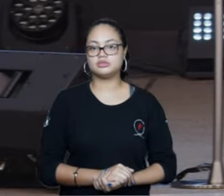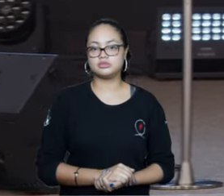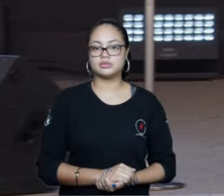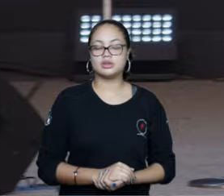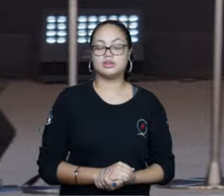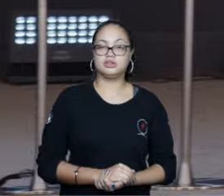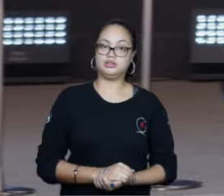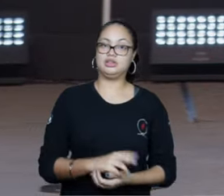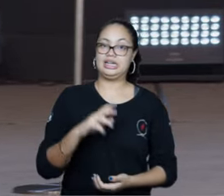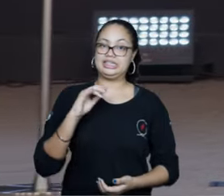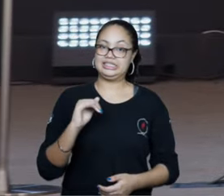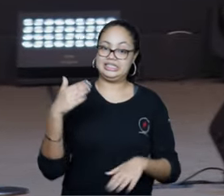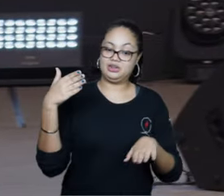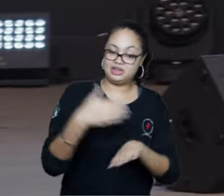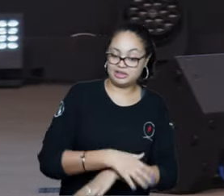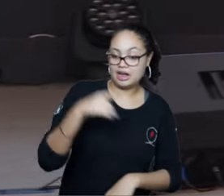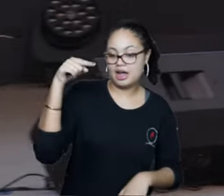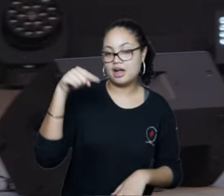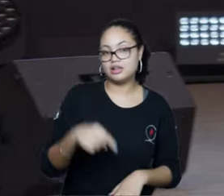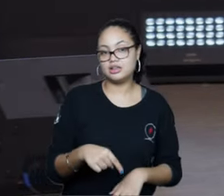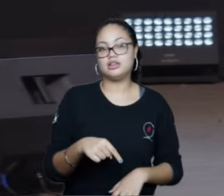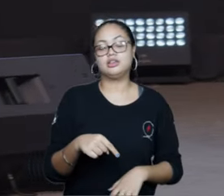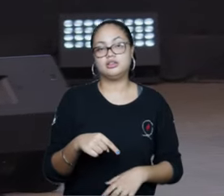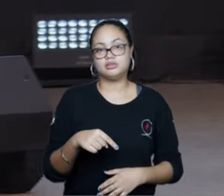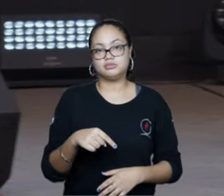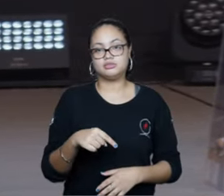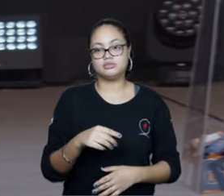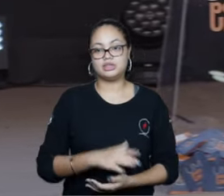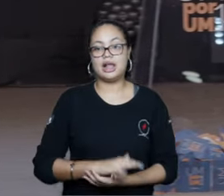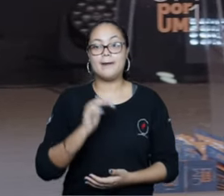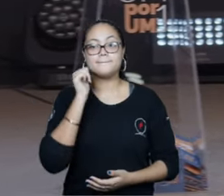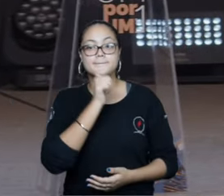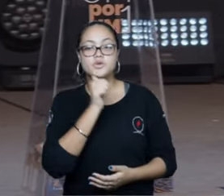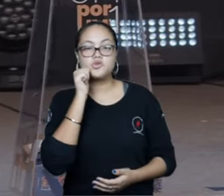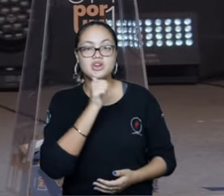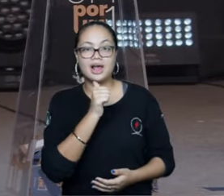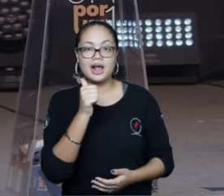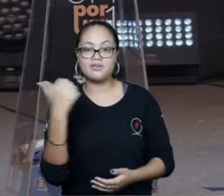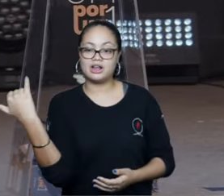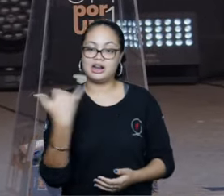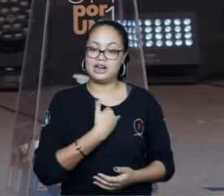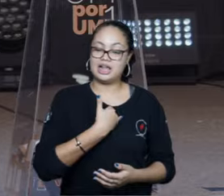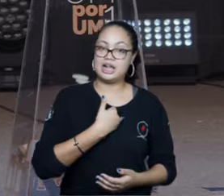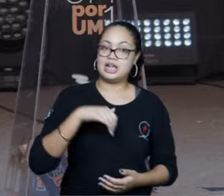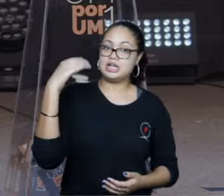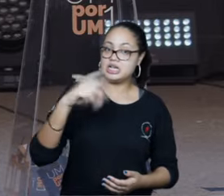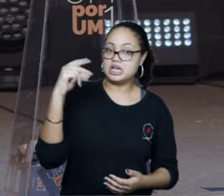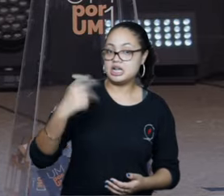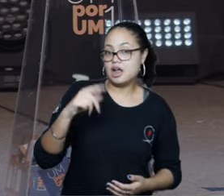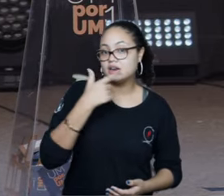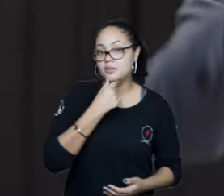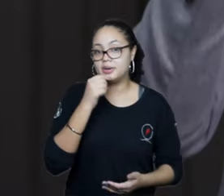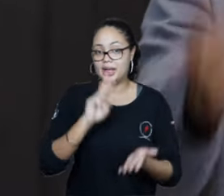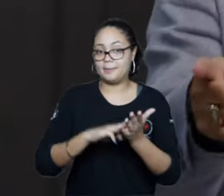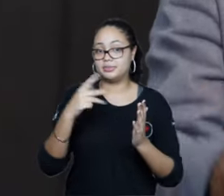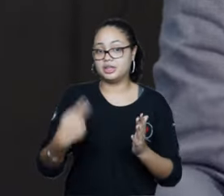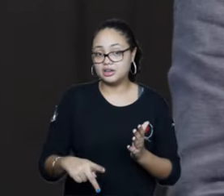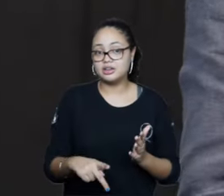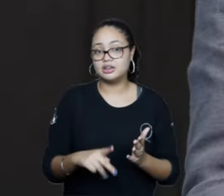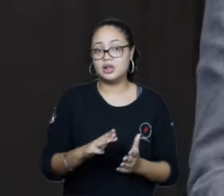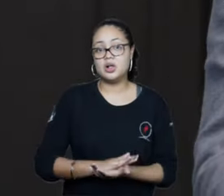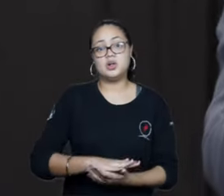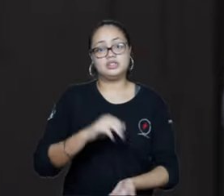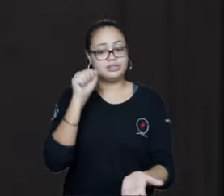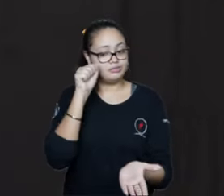Santa Ceia se eu chegar aqui irmã me dizendo que toma coça de marido que é mesmo da igreja vai